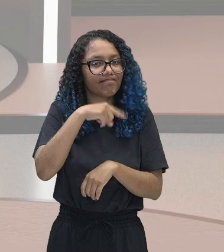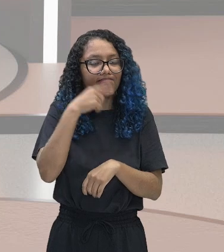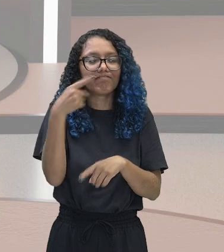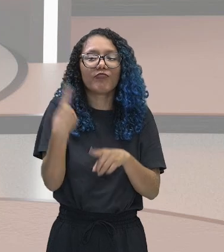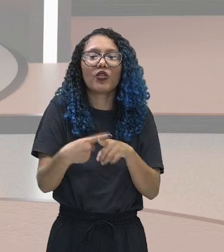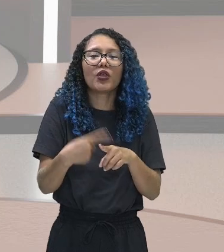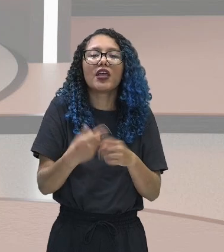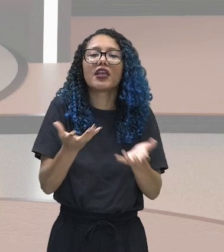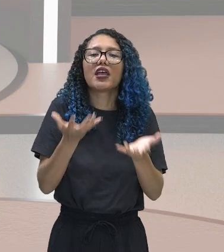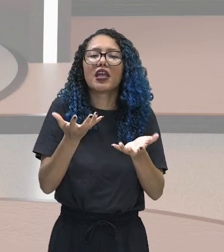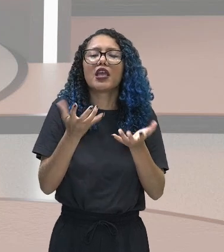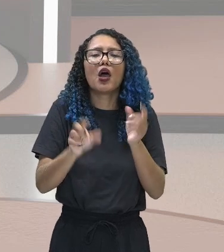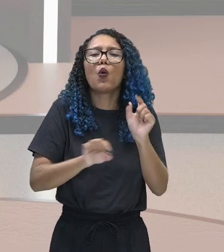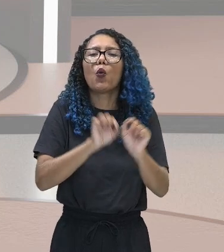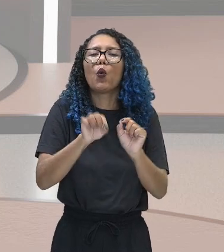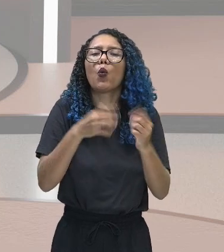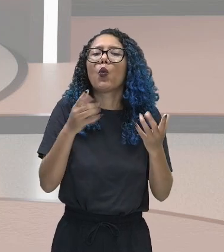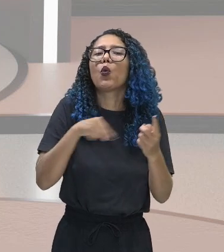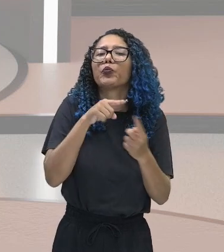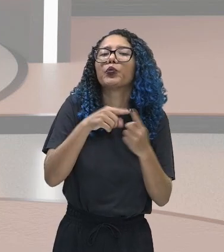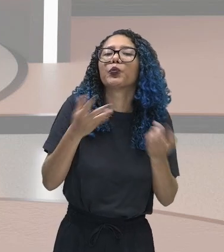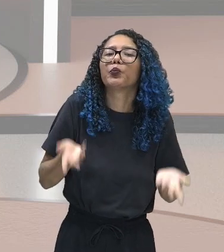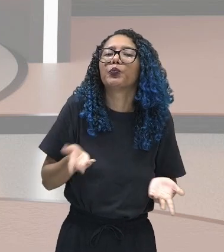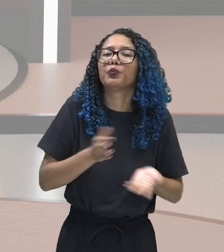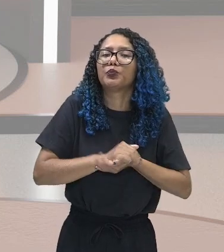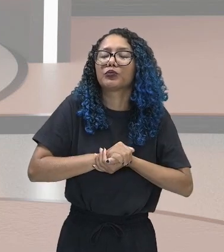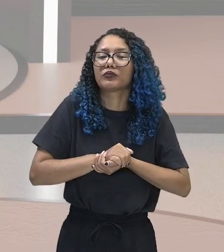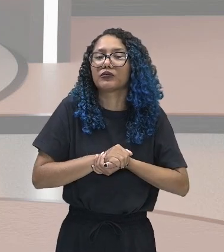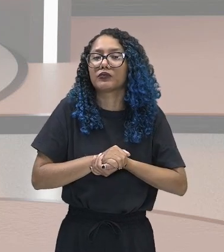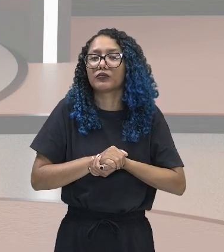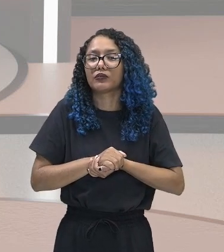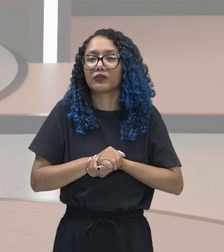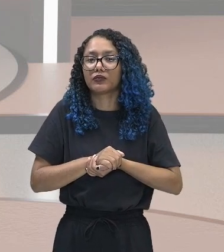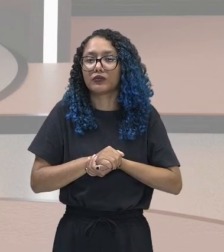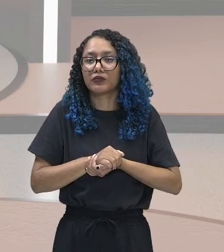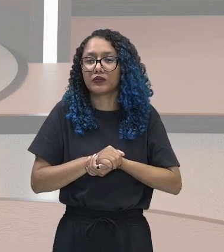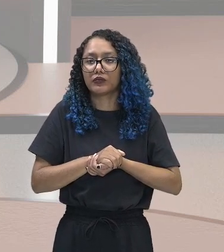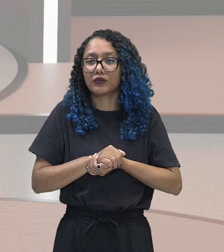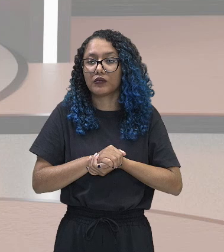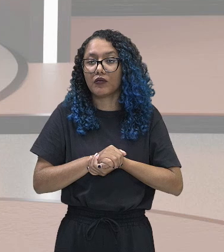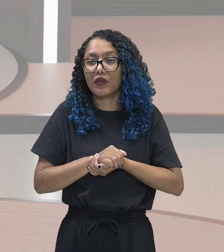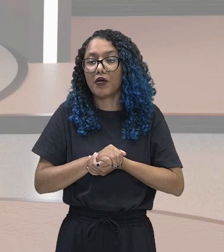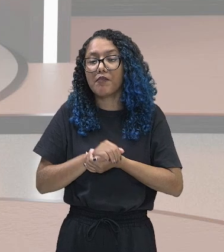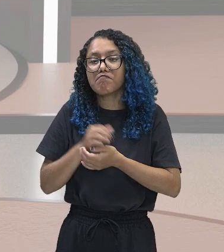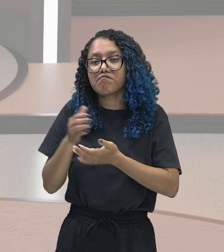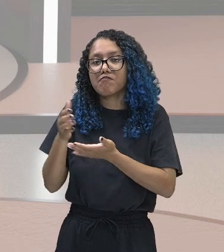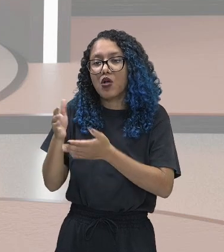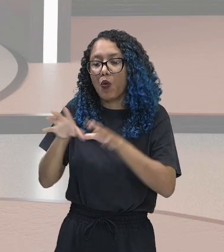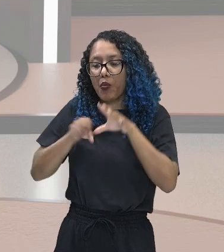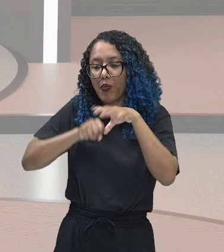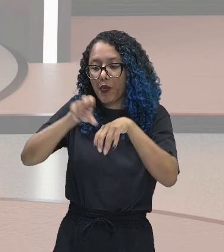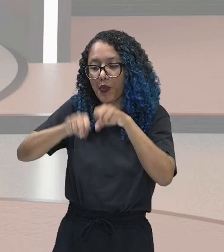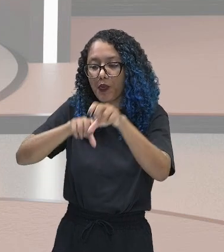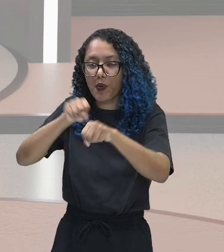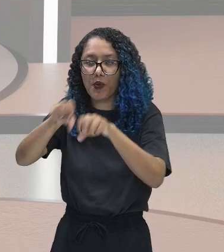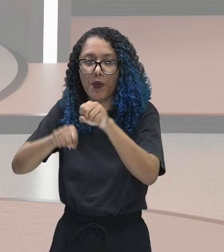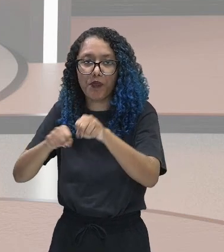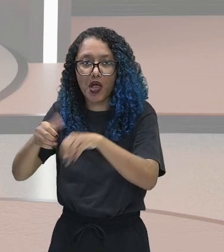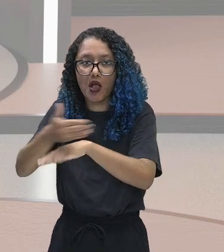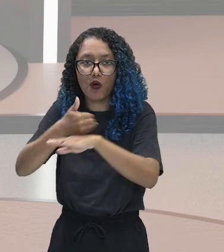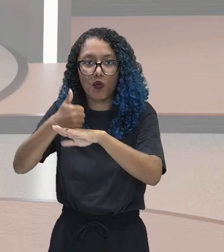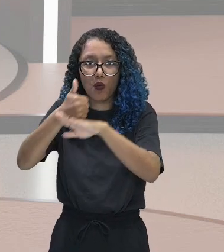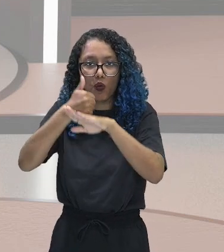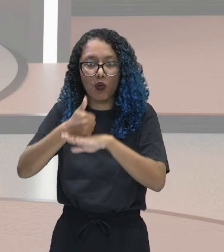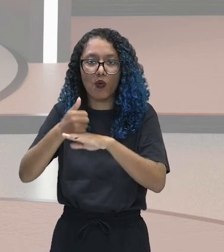então, dominar ali, né, as colônias gregas. Morreu aí tentando fazer